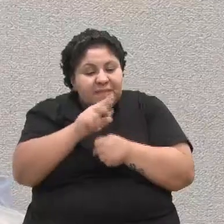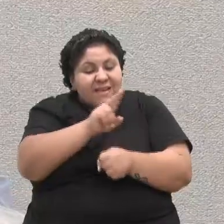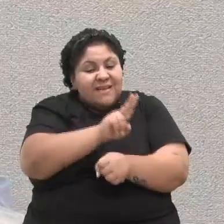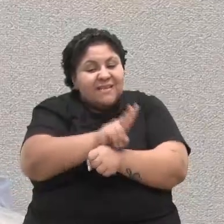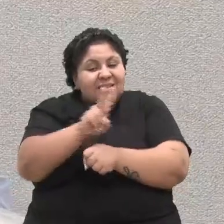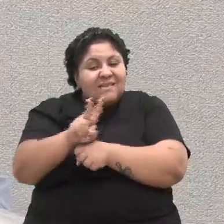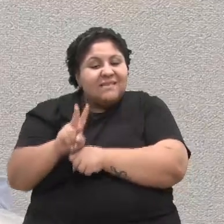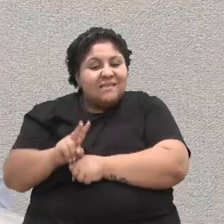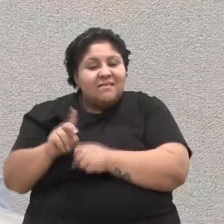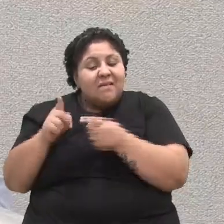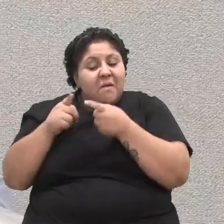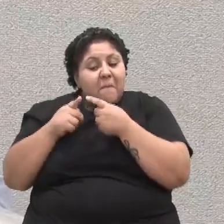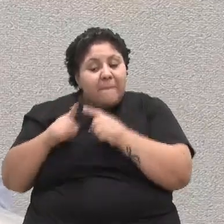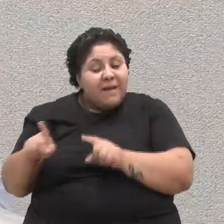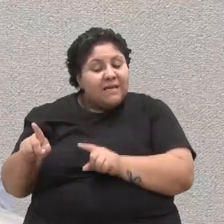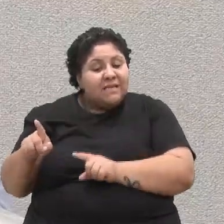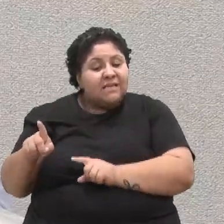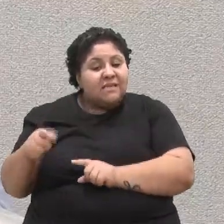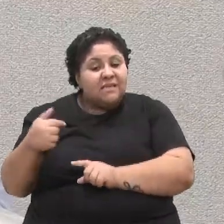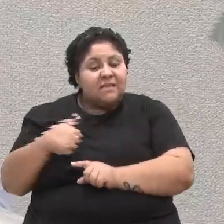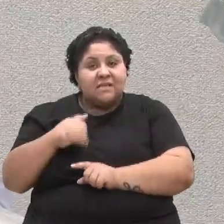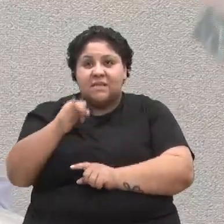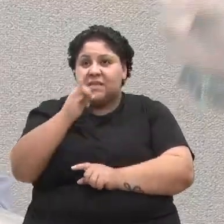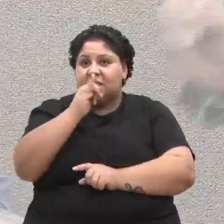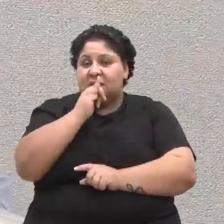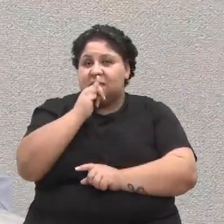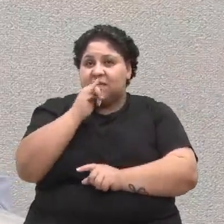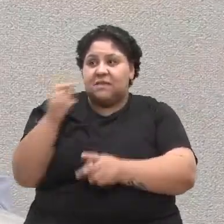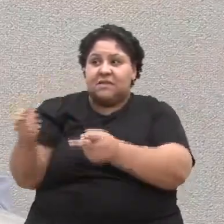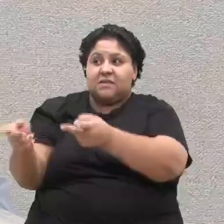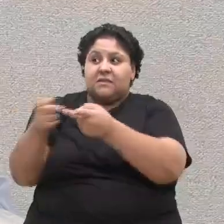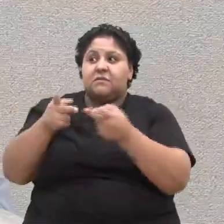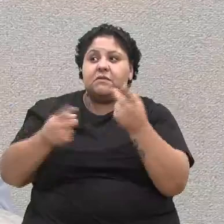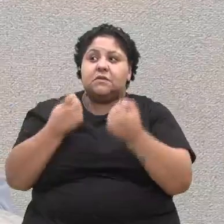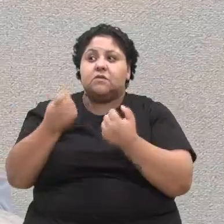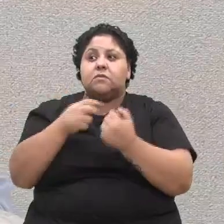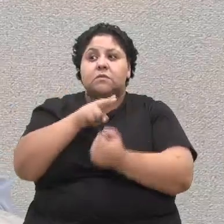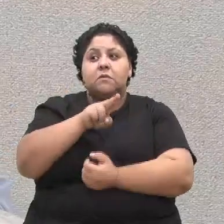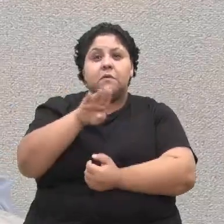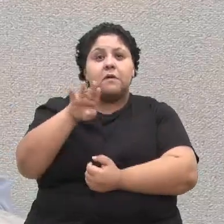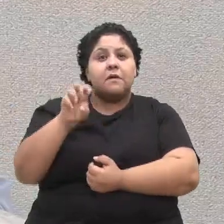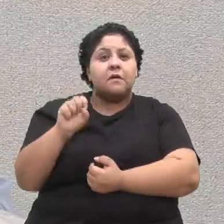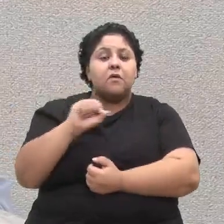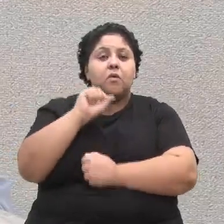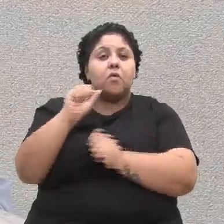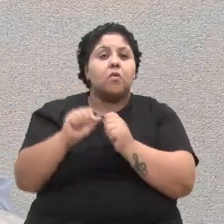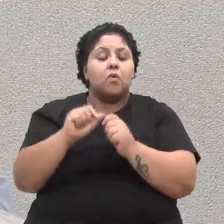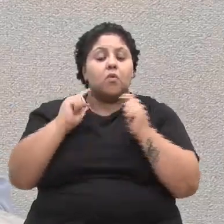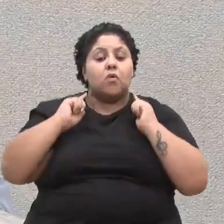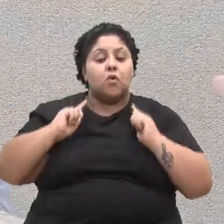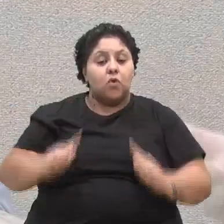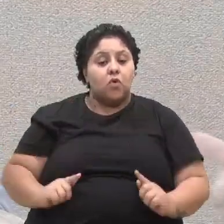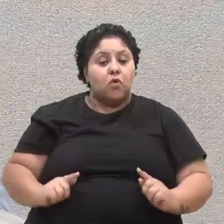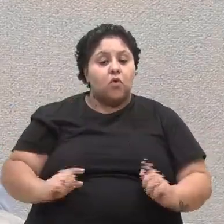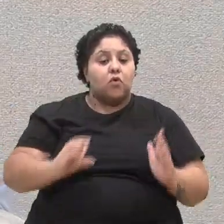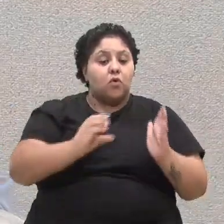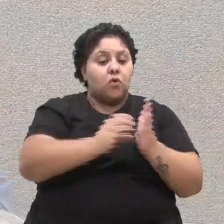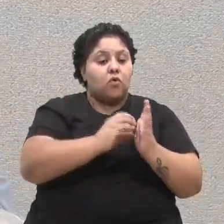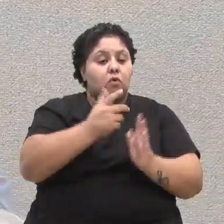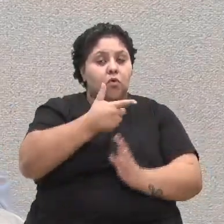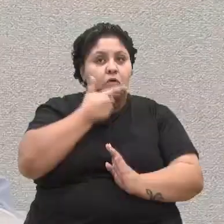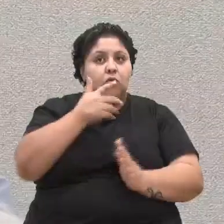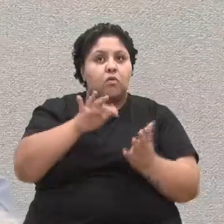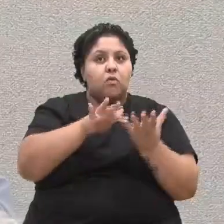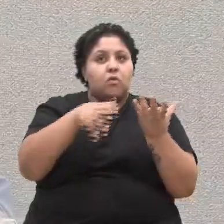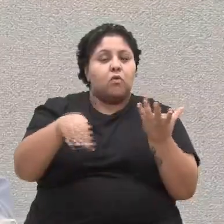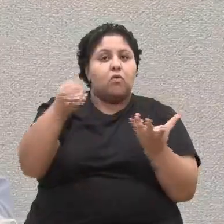Mas aí, eu, por exemplo, que visito algumas UBSs, o que as gerentes e os servidores dizem? Olha, a Codeca